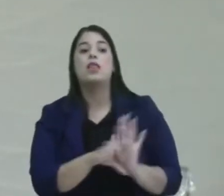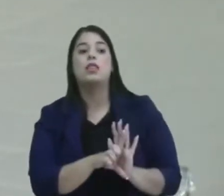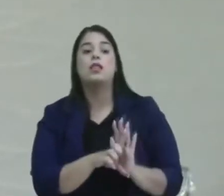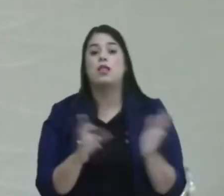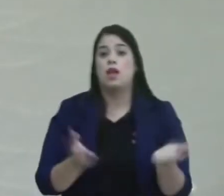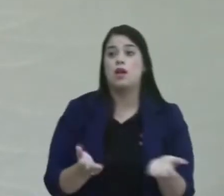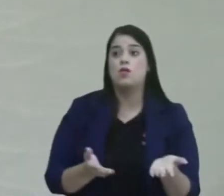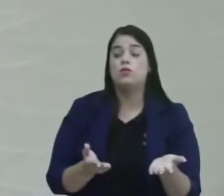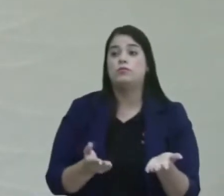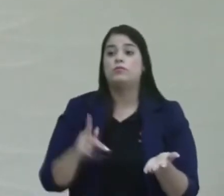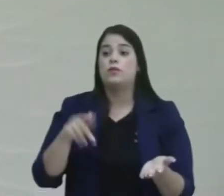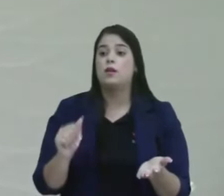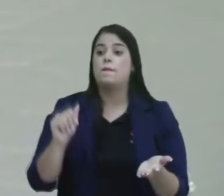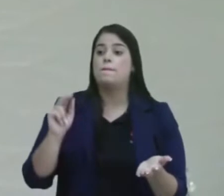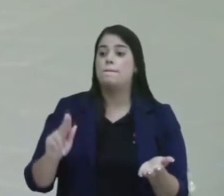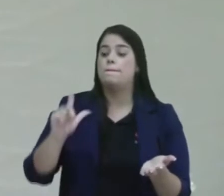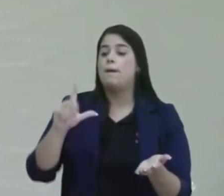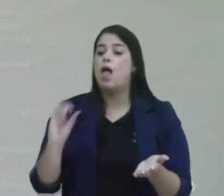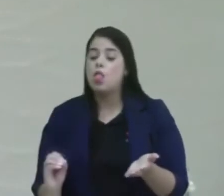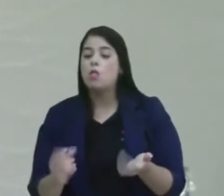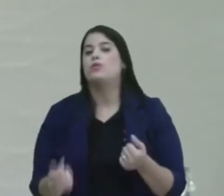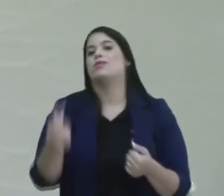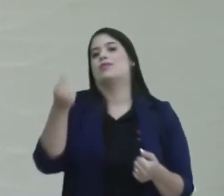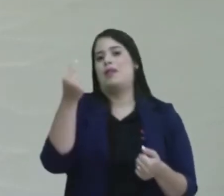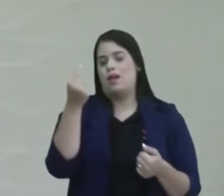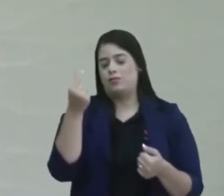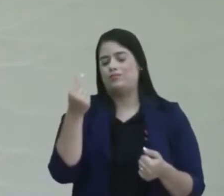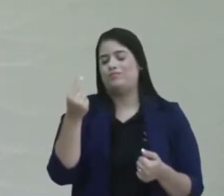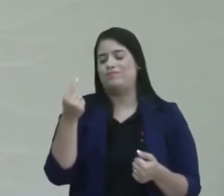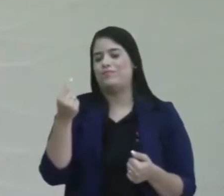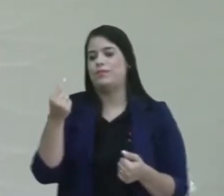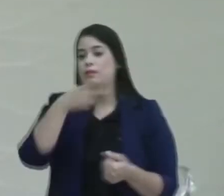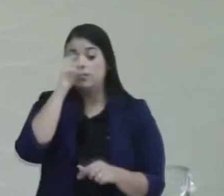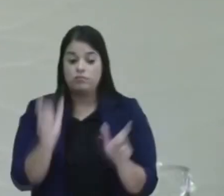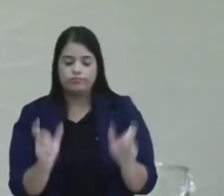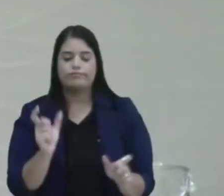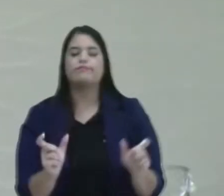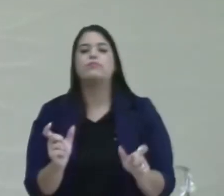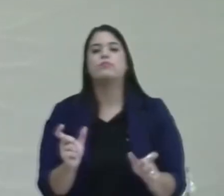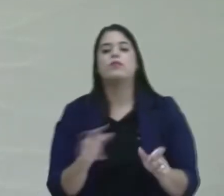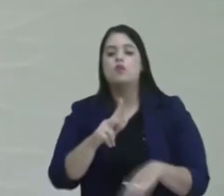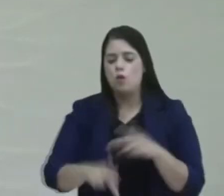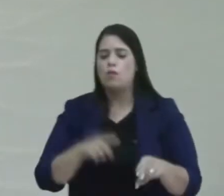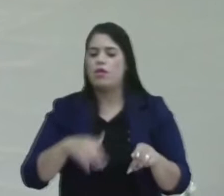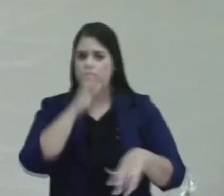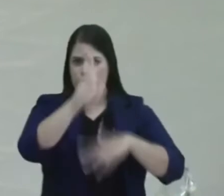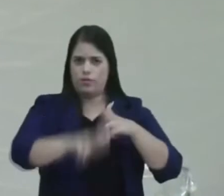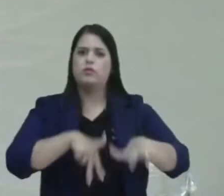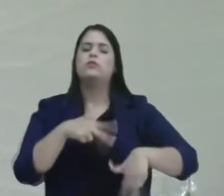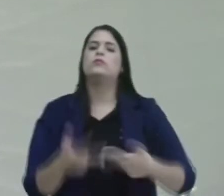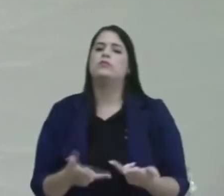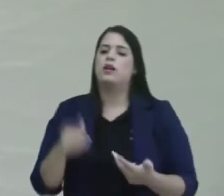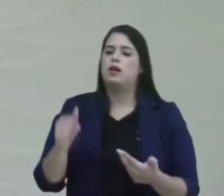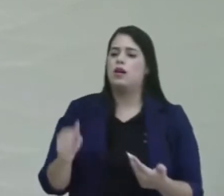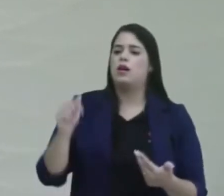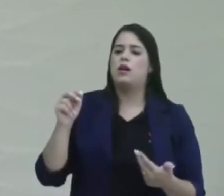que destinaria também recurso para esses artistas, inclusive o nosso povo aqui de São Bento do Una, nossos artistas